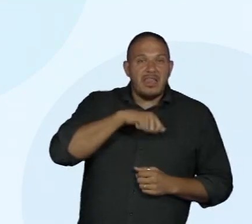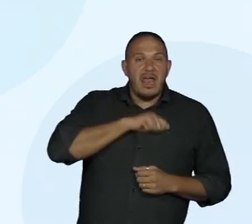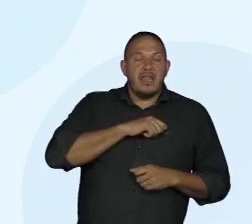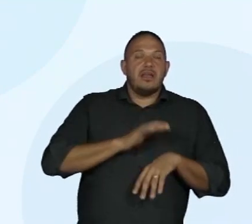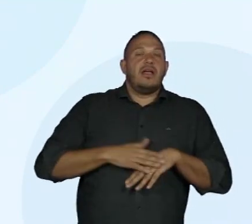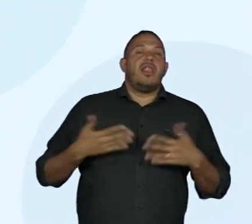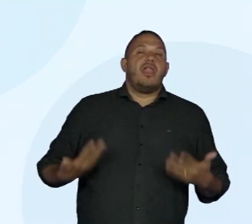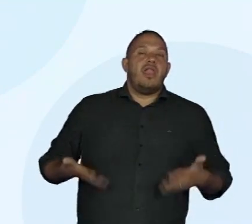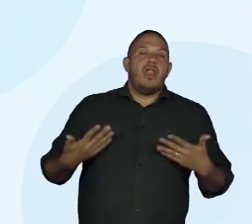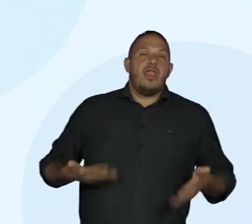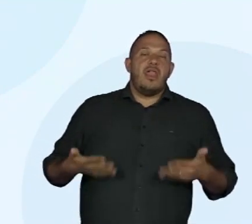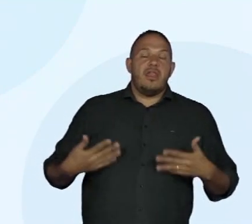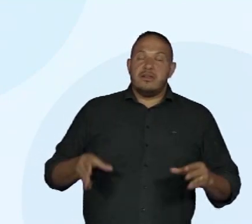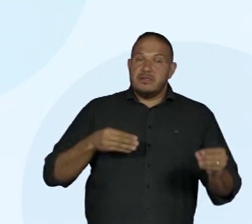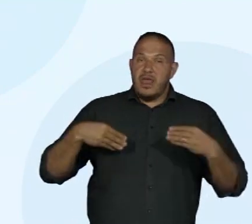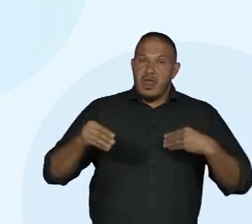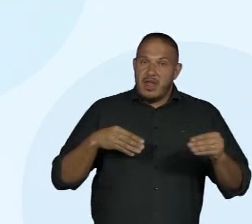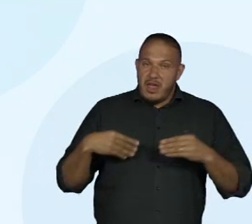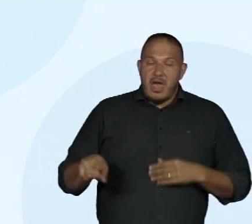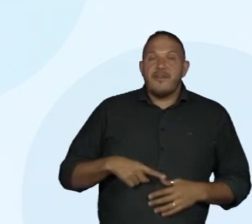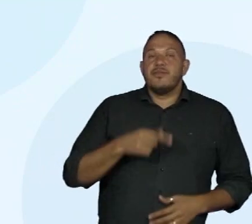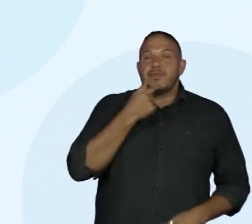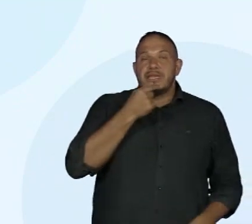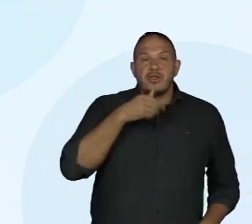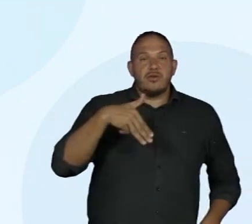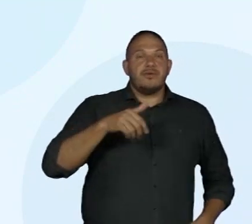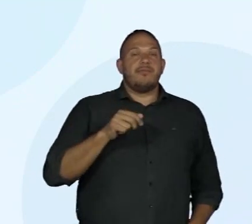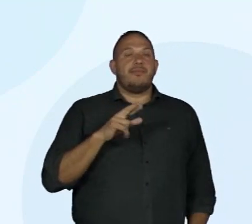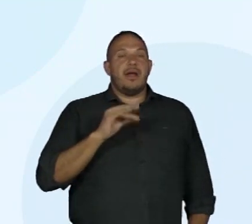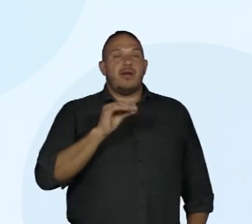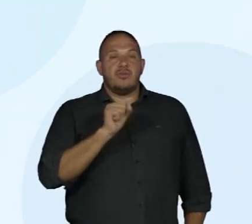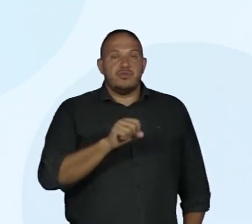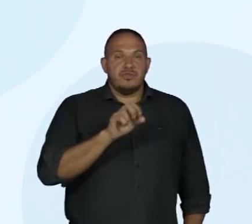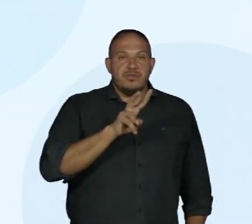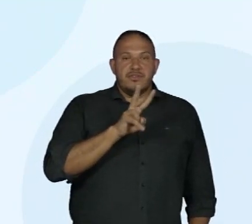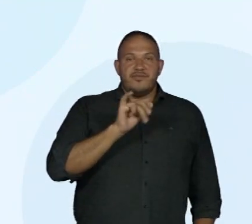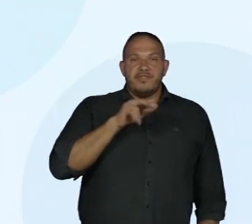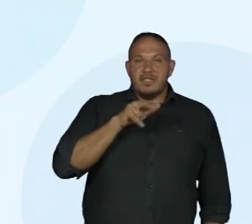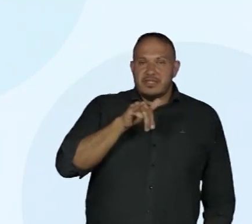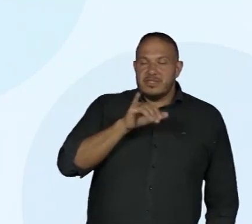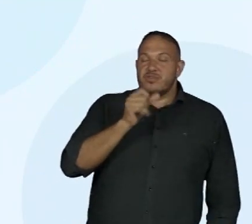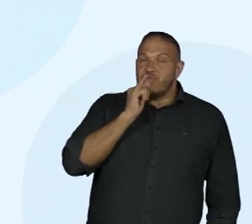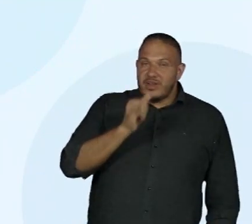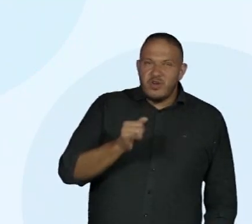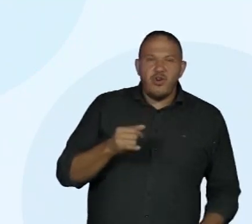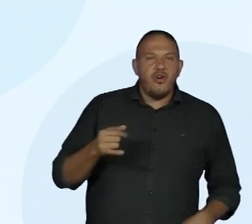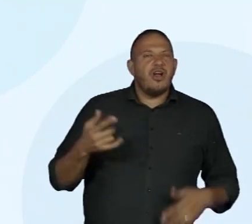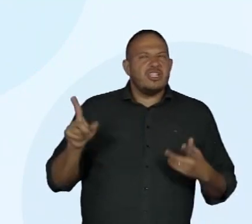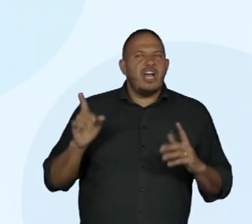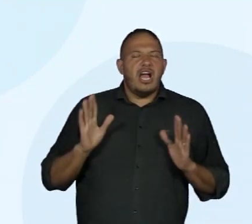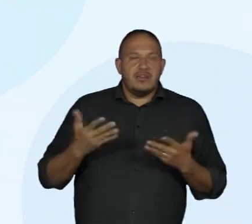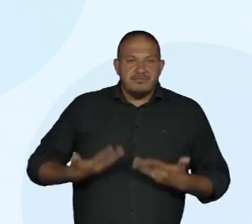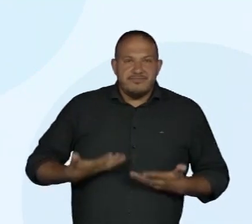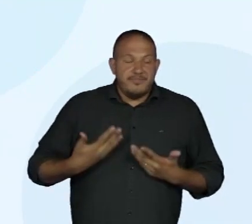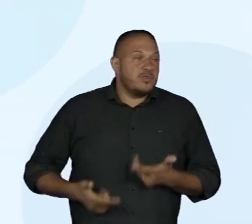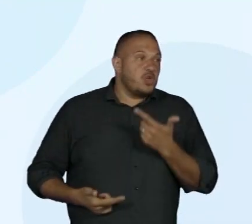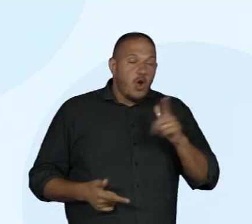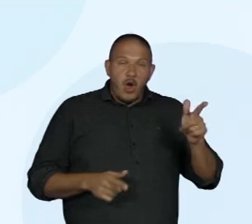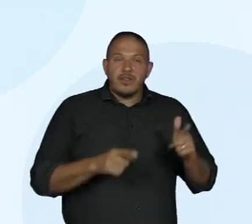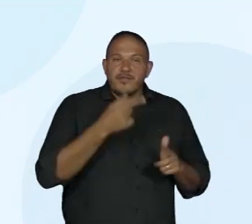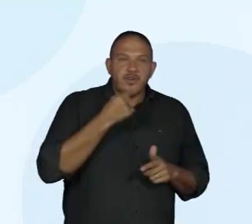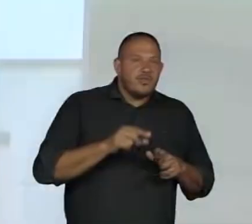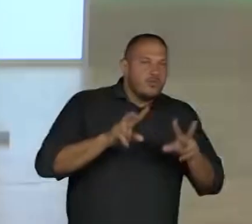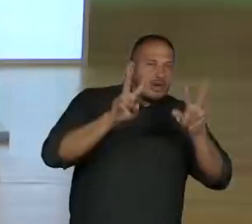relaxamento. O Marcos Vinícius está contribuindo com a gente. A Lívia colocou que é o assunto. O assunto. Isso. Olha quanta participação.